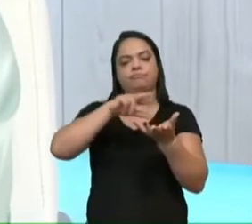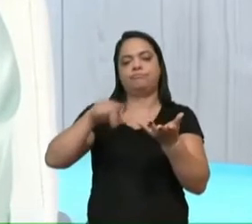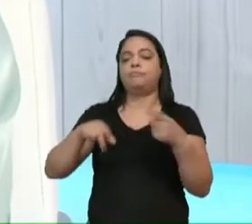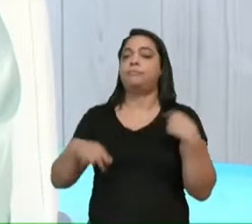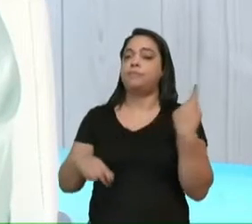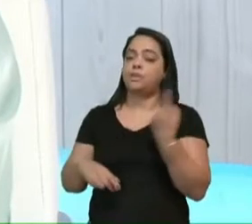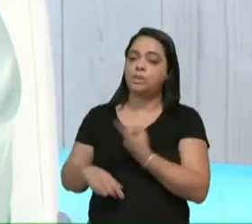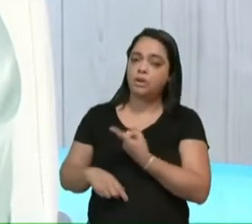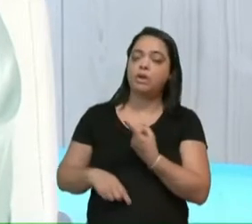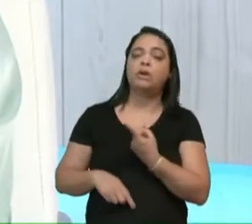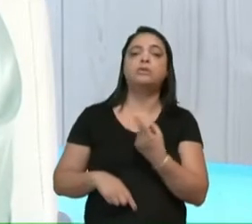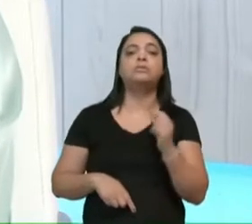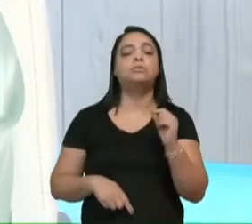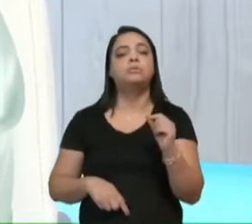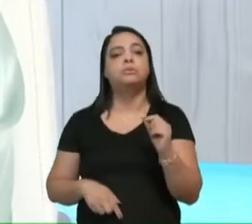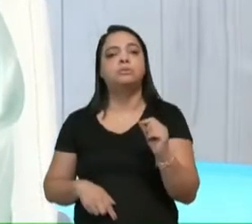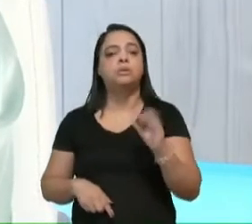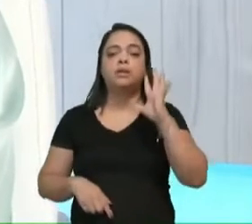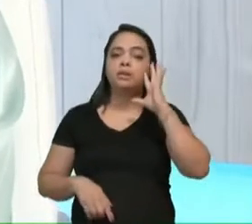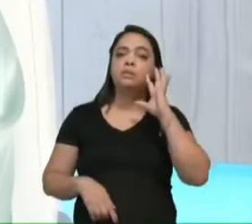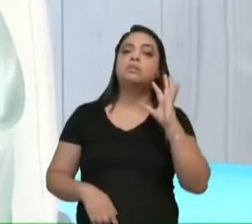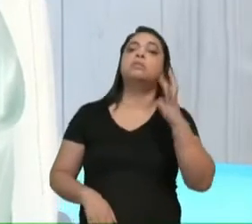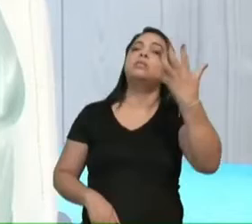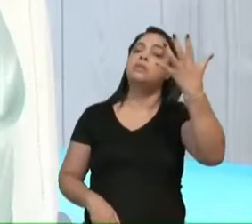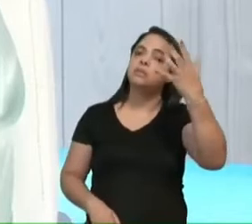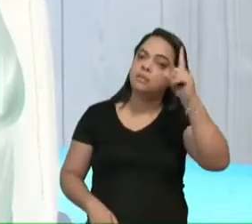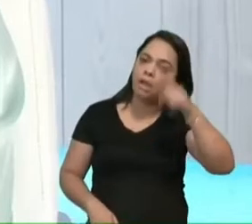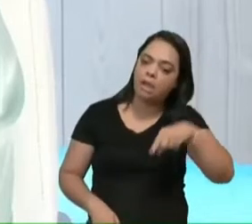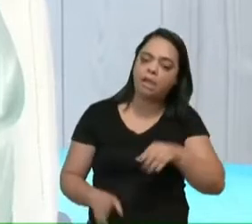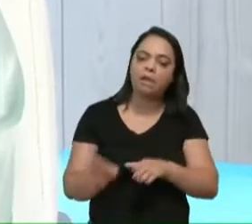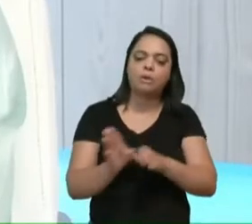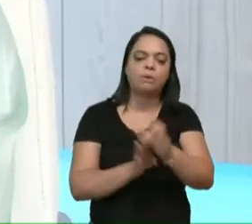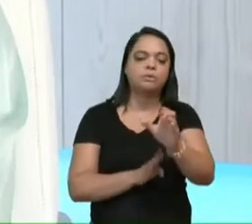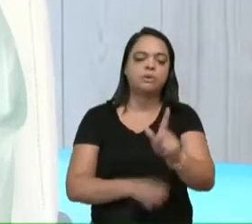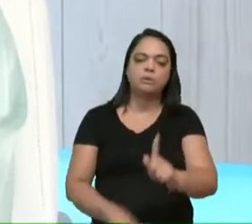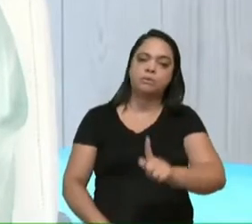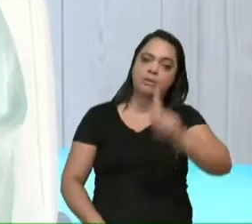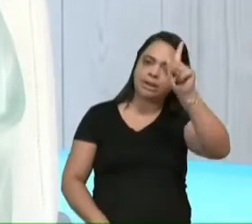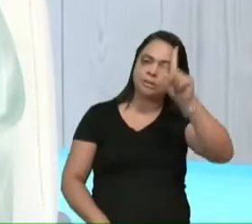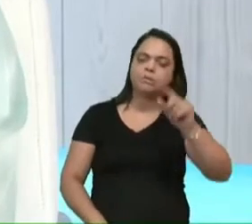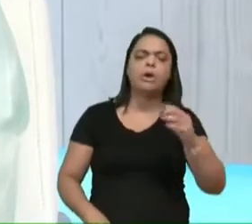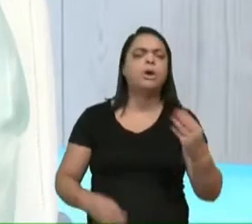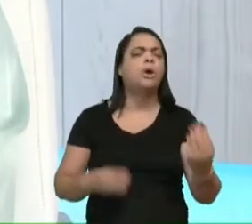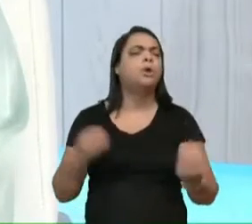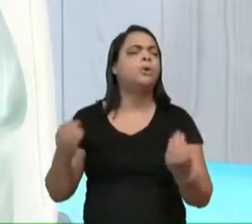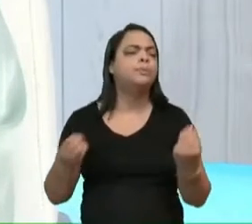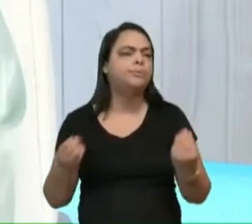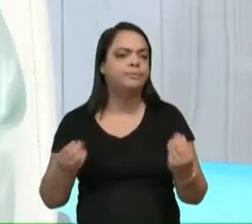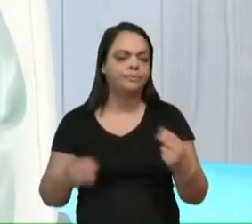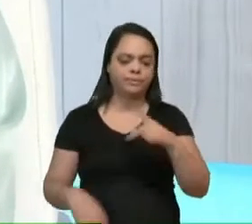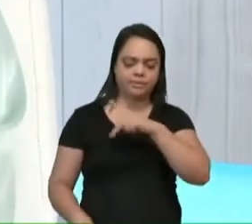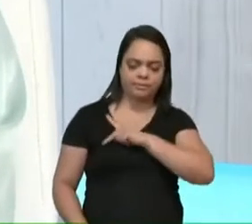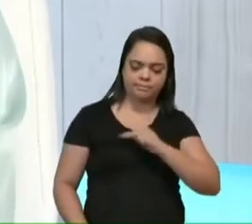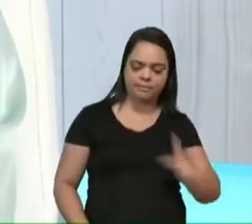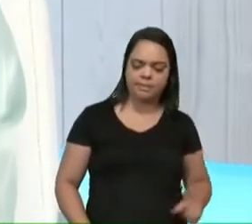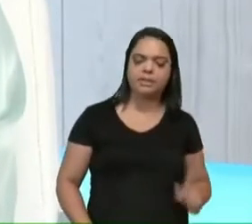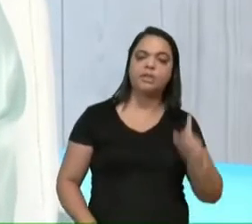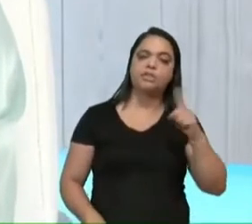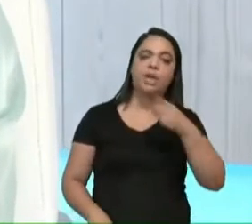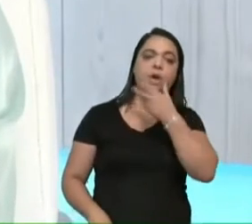nossas resoluções as nossas decisões se dão no conselho de graduação como ele funciona nosso Presidente é o nosso